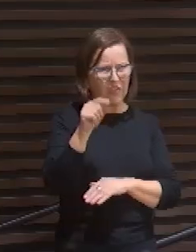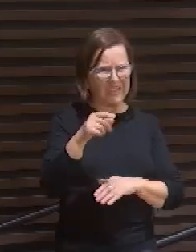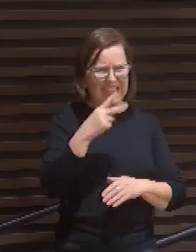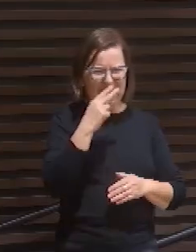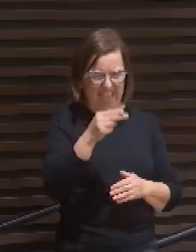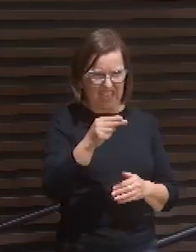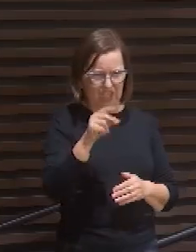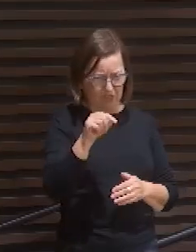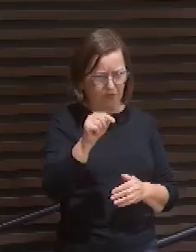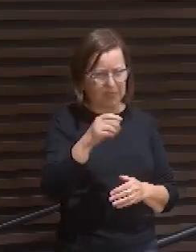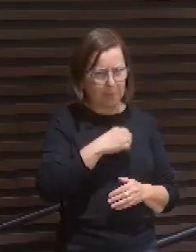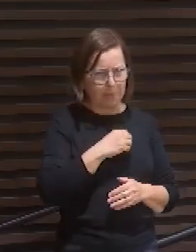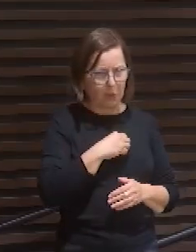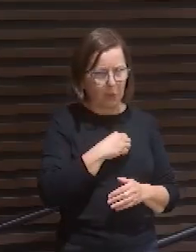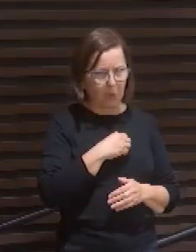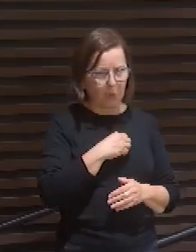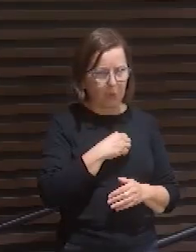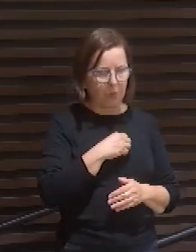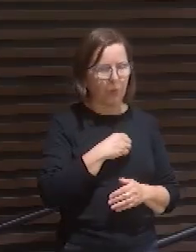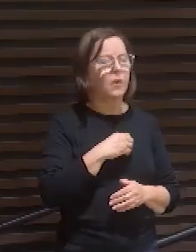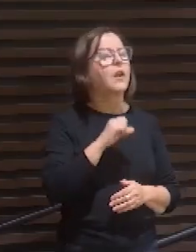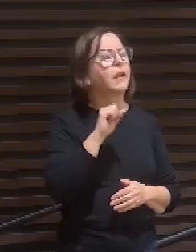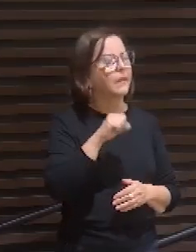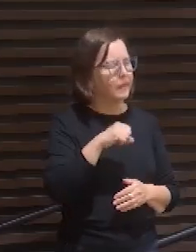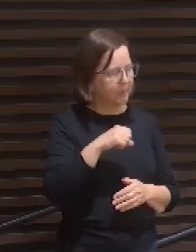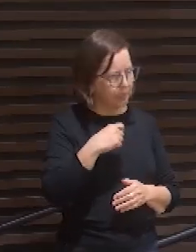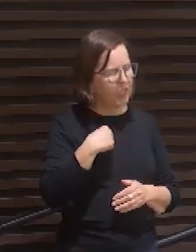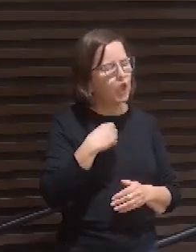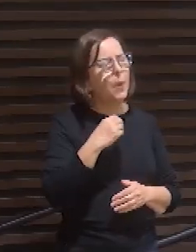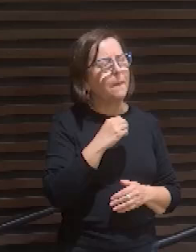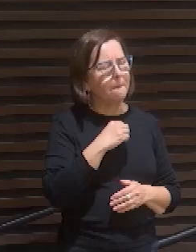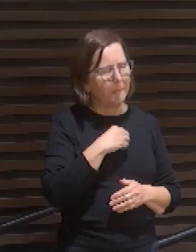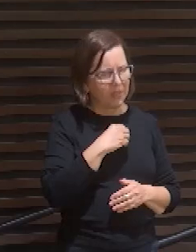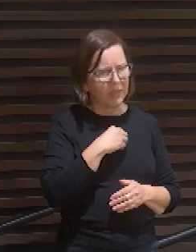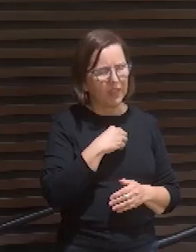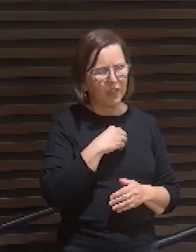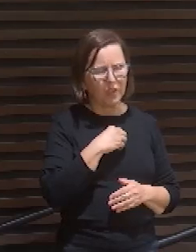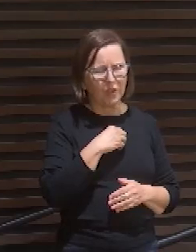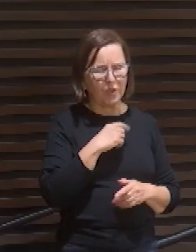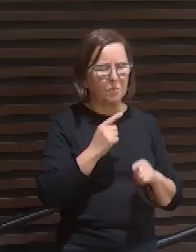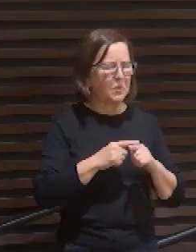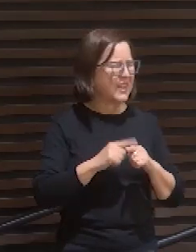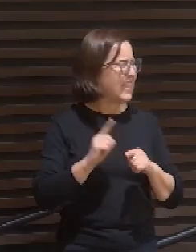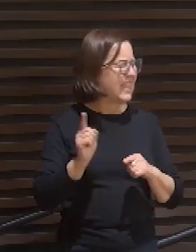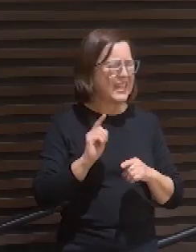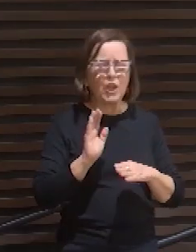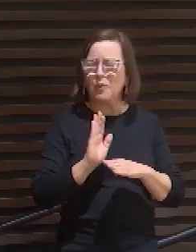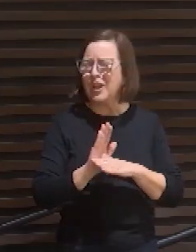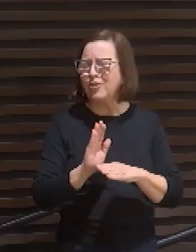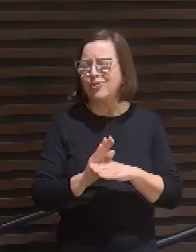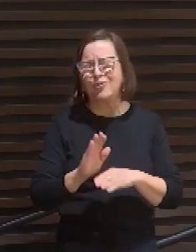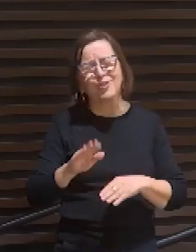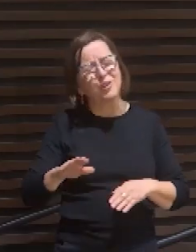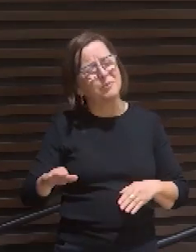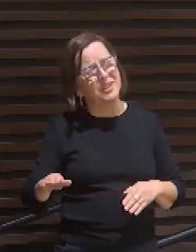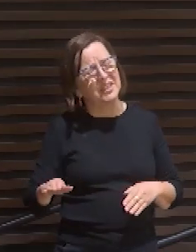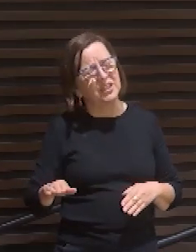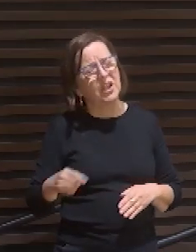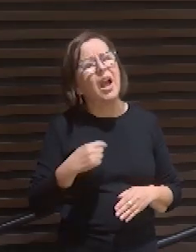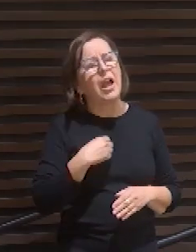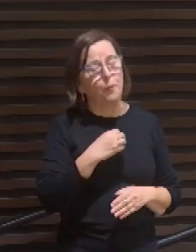você pecou? Eu disse, eu pequei, porque eu poderia ter ajudado aquele menino, e eu não ajudei, e eu